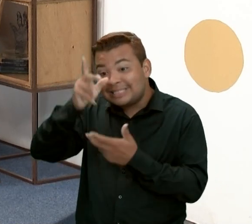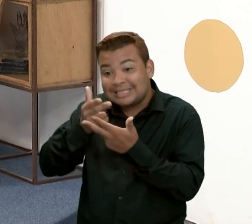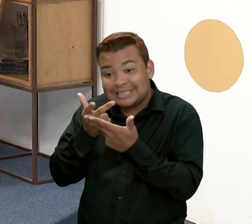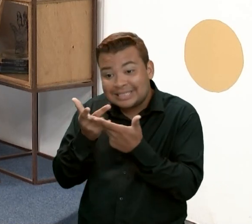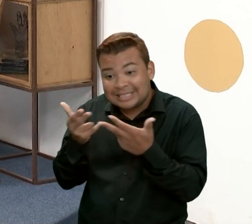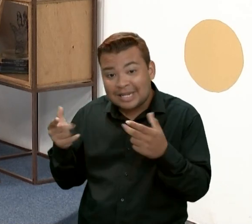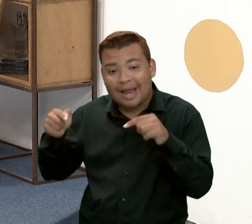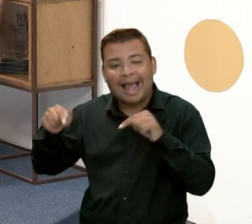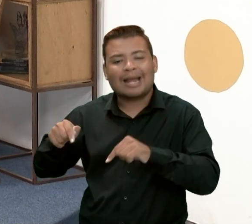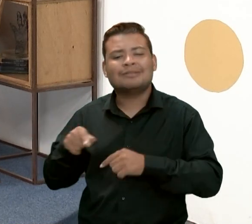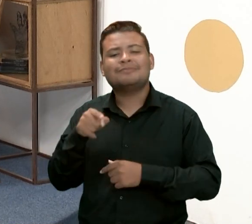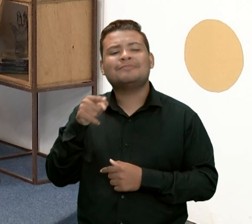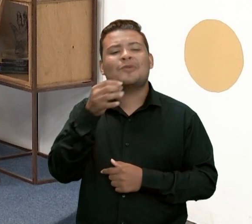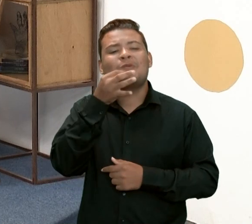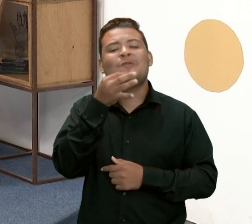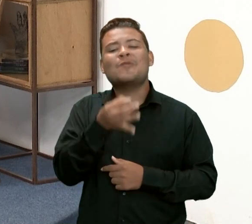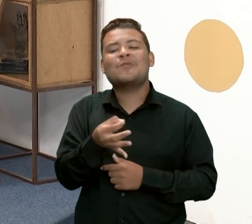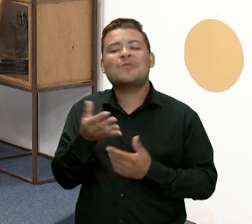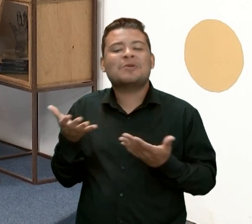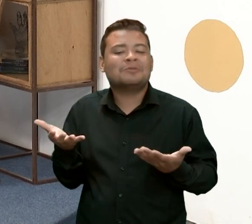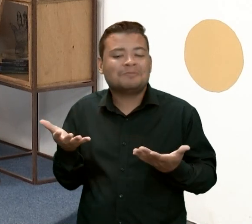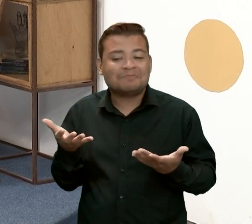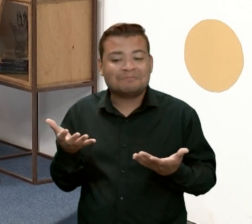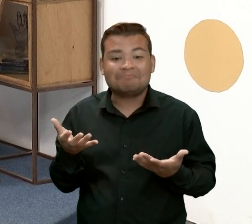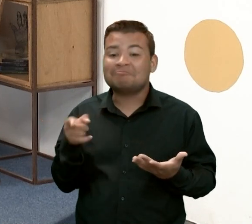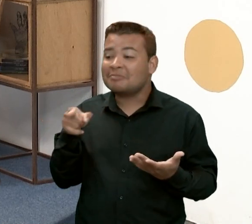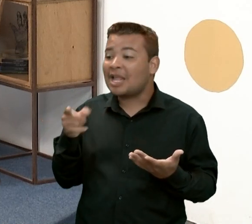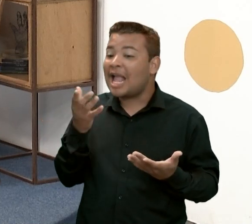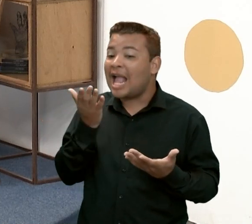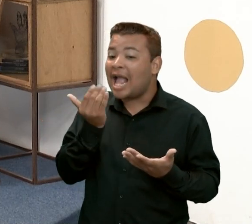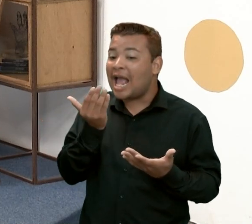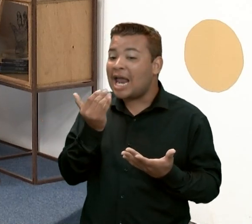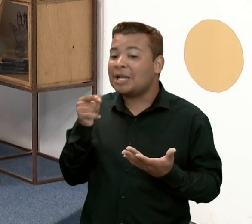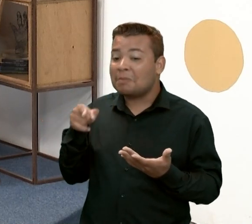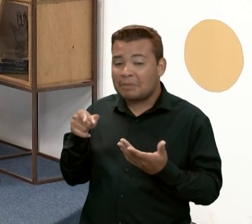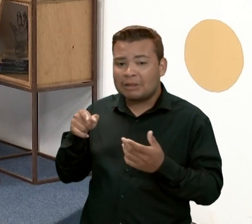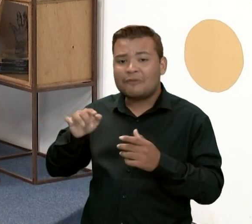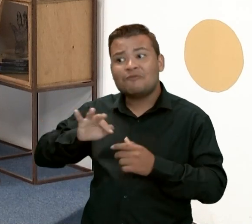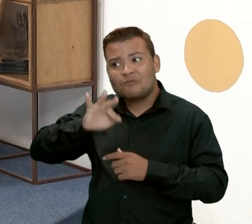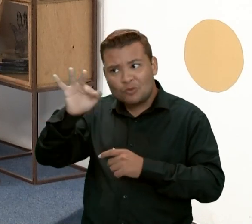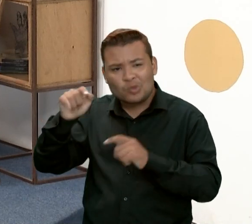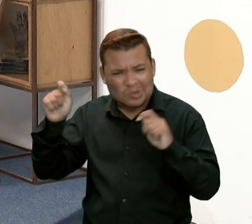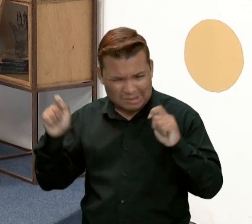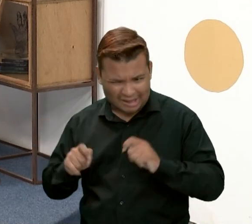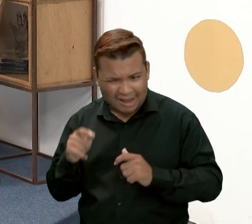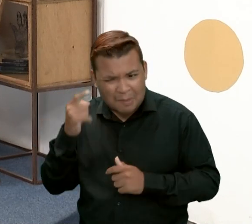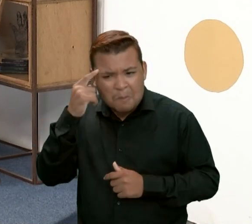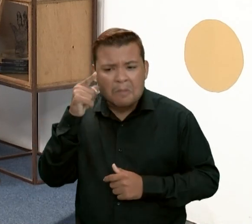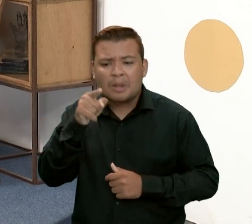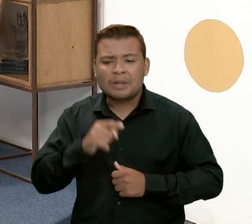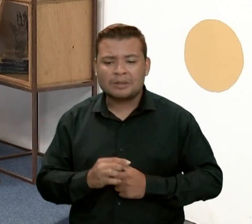estúdio. O que a senhora acha, por exemplo, desses alimentos como alimentos do futuro?